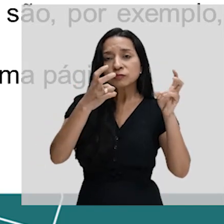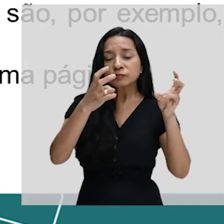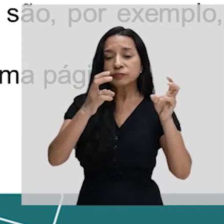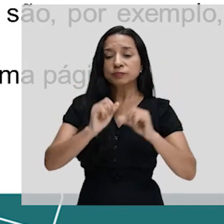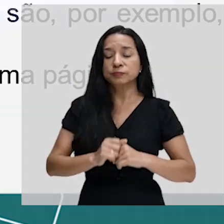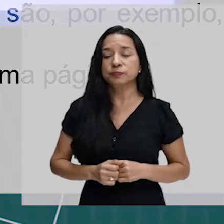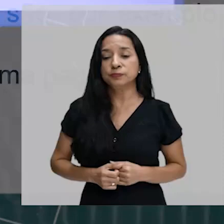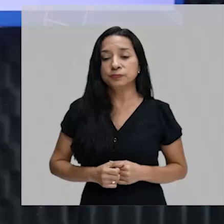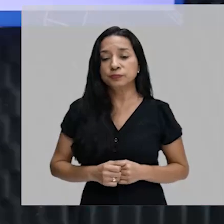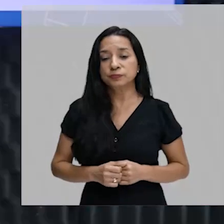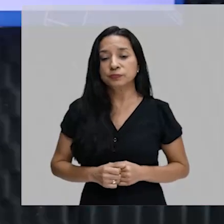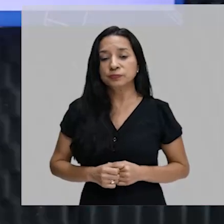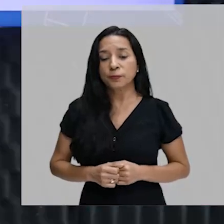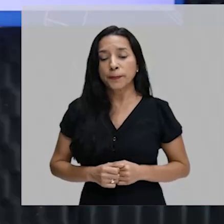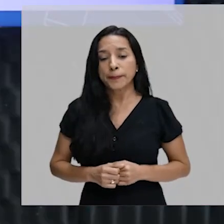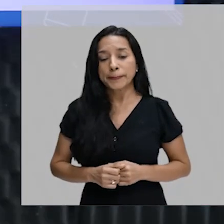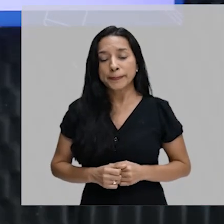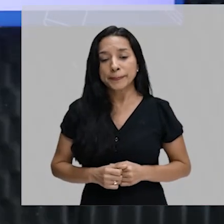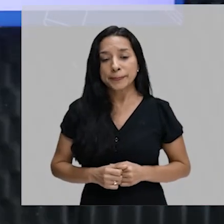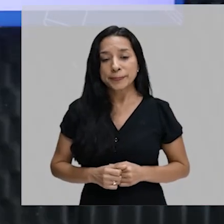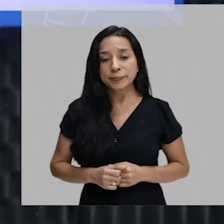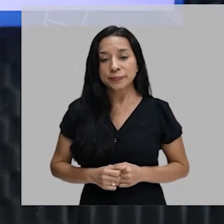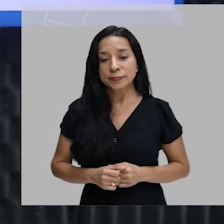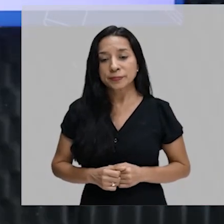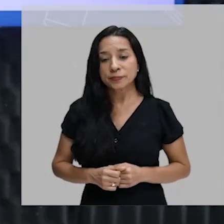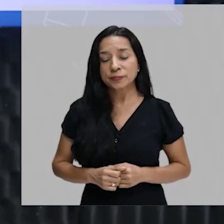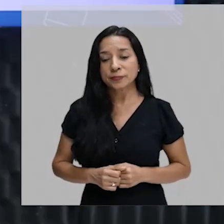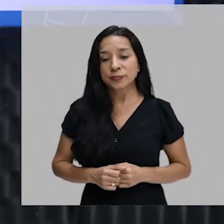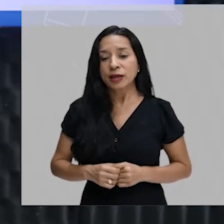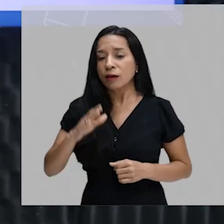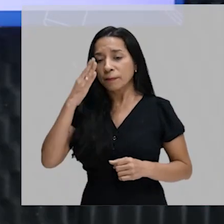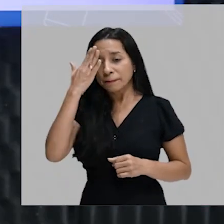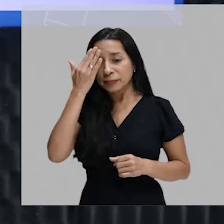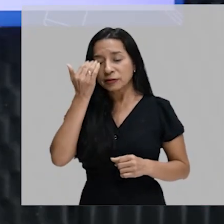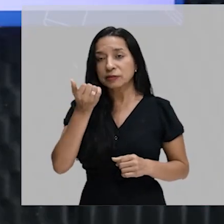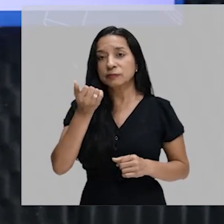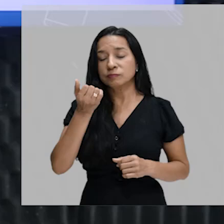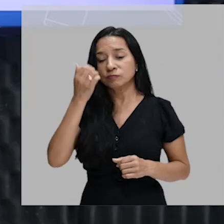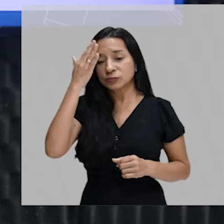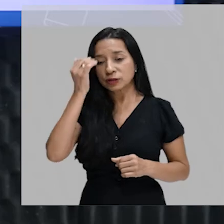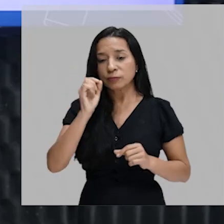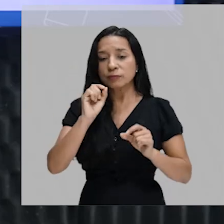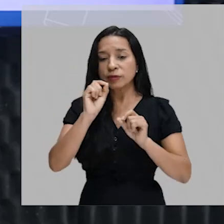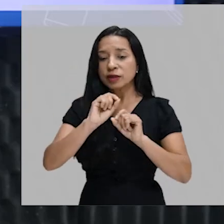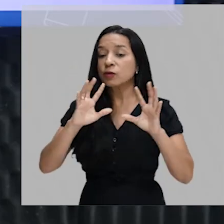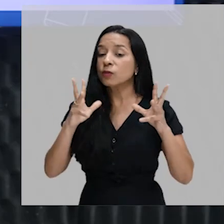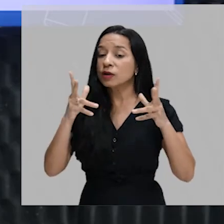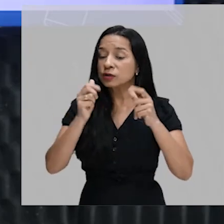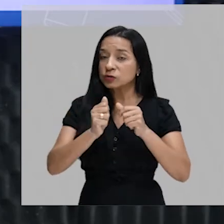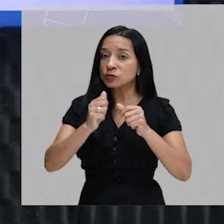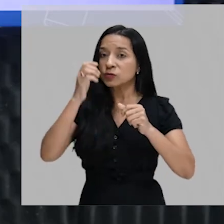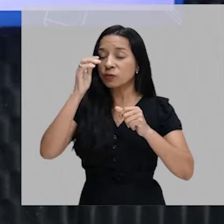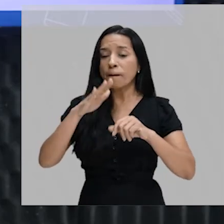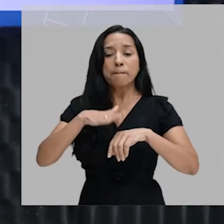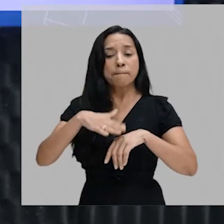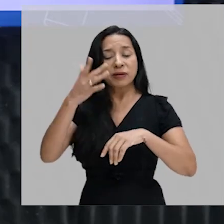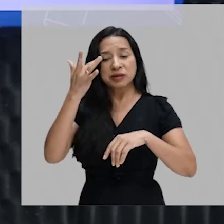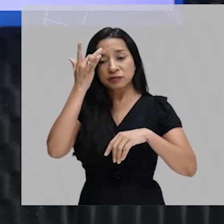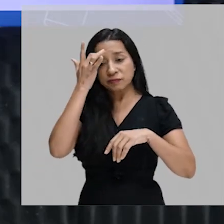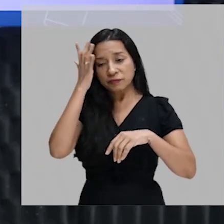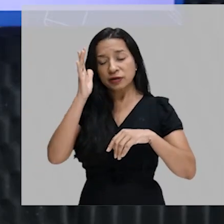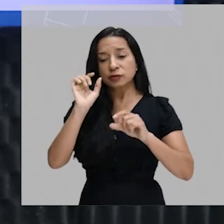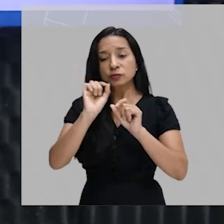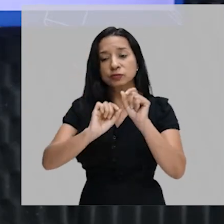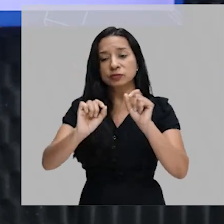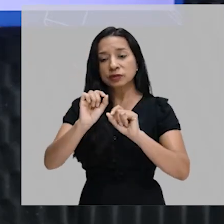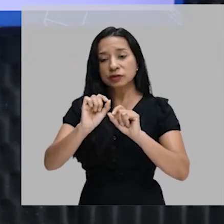E para que você identifique esses resumos de maneira mais fácil, eles são, por exemplo,